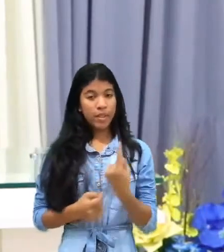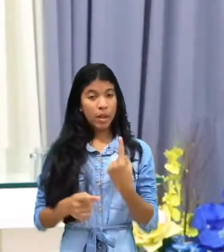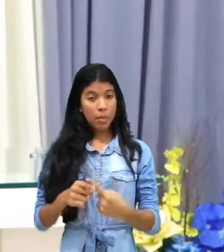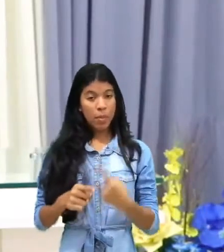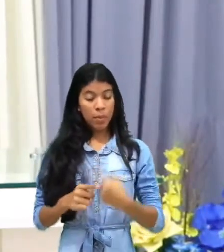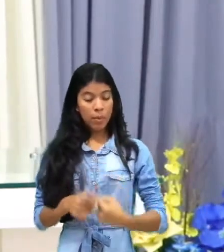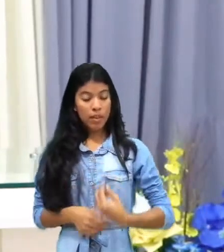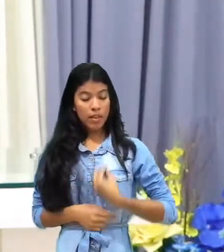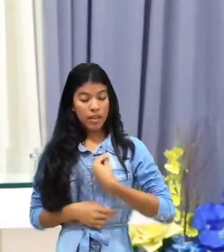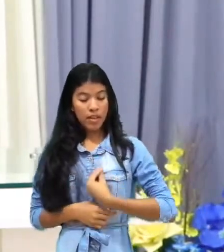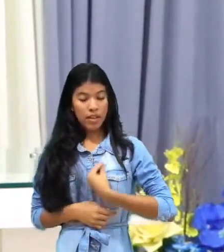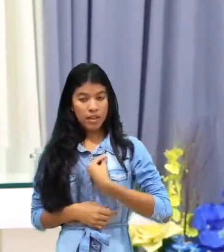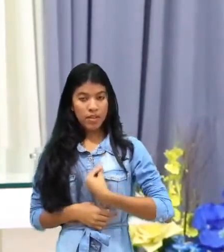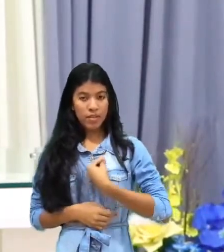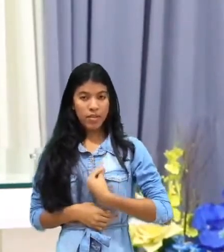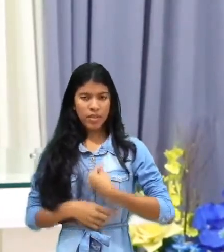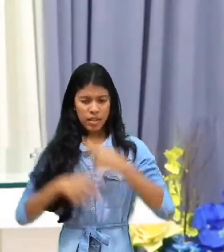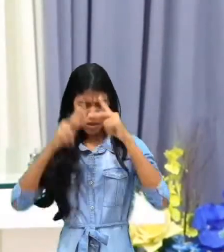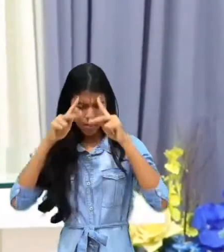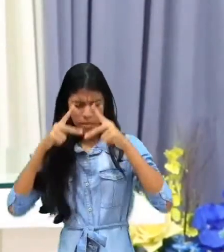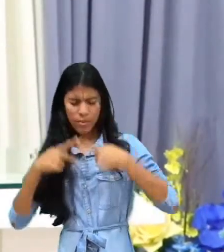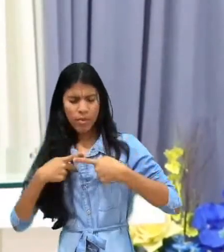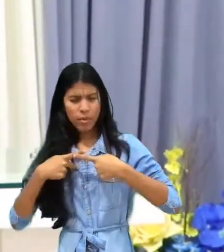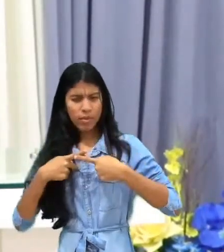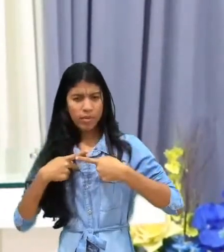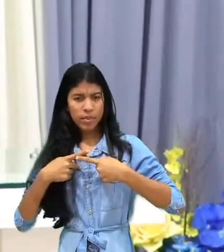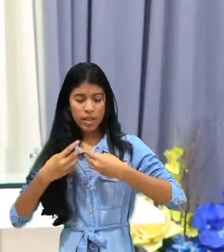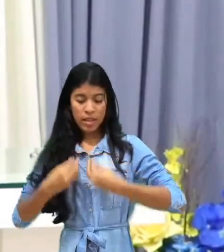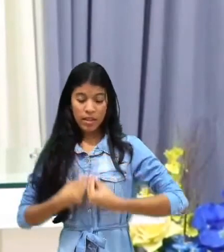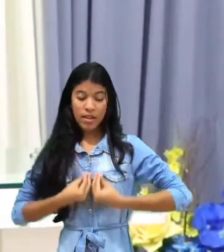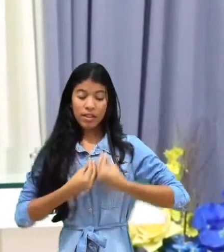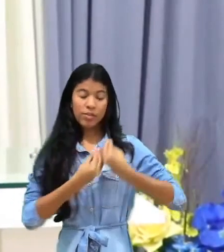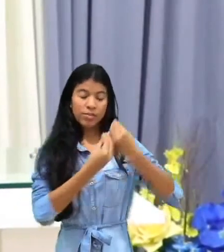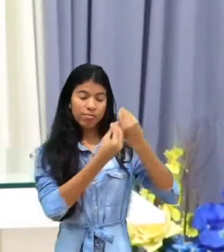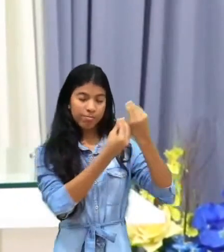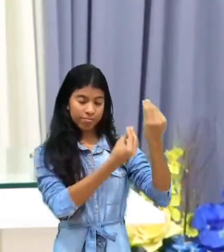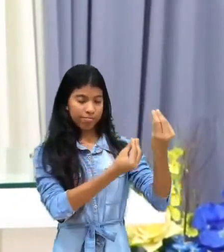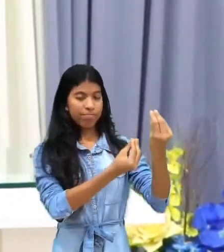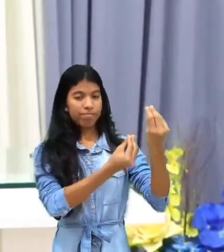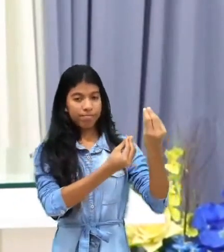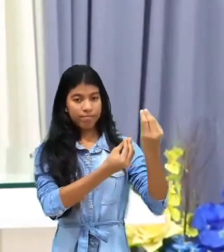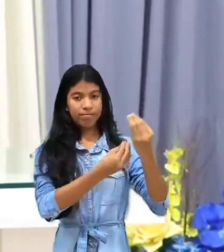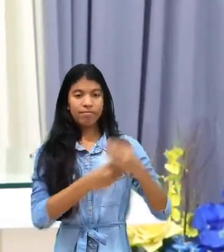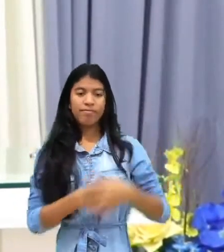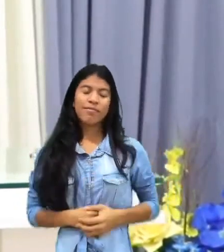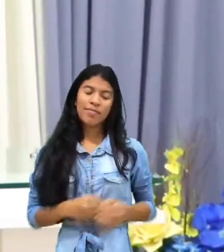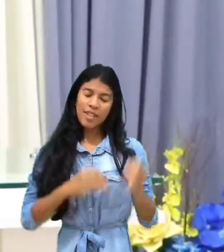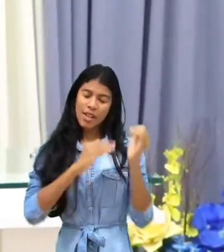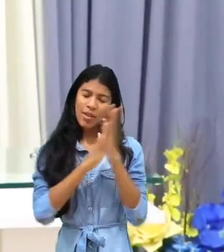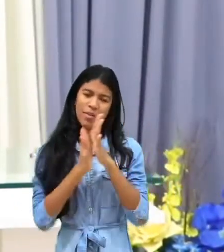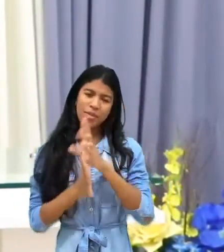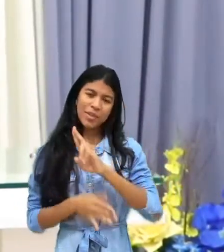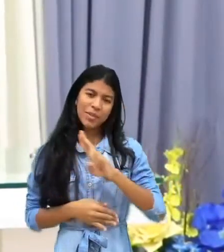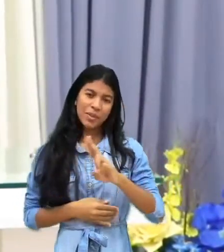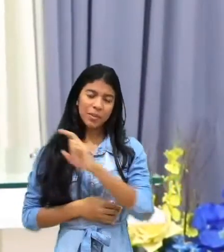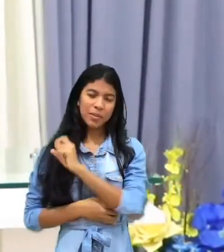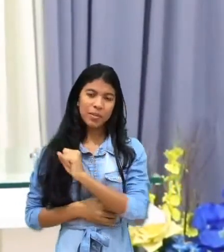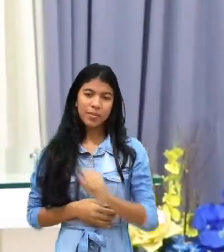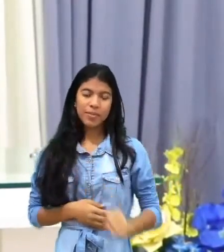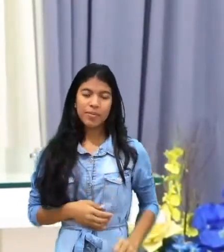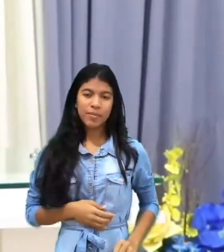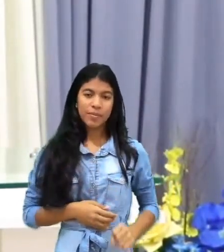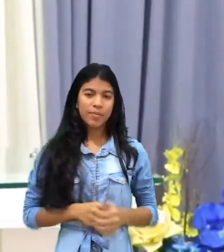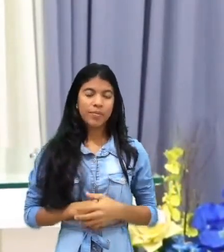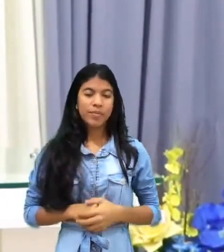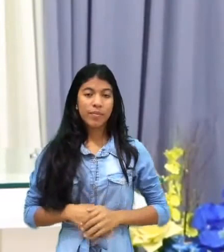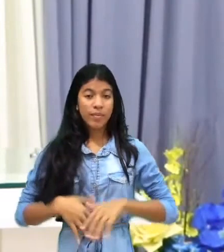pertence mais a si mesmo, mas agora é propriedade do Altíssimo Deus. Louvado seja o nome do Senhor. E aquilo que